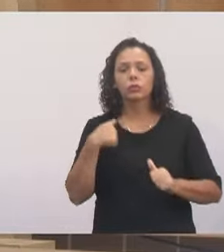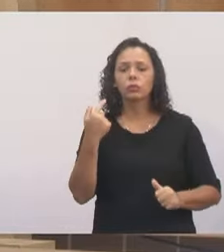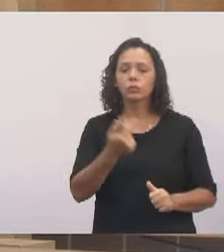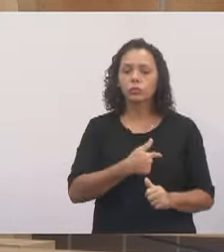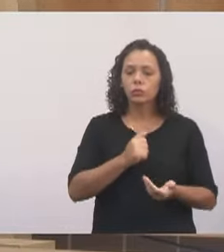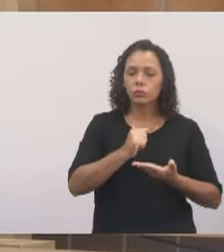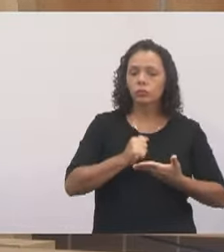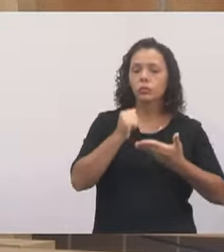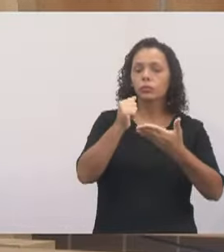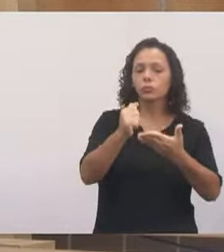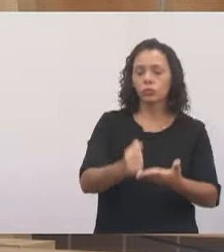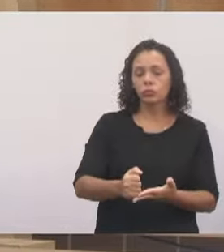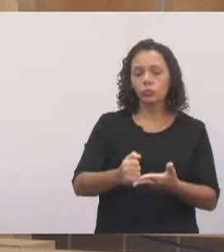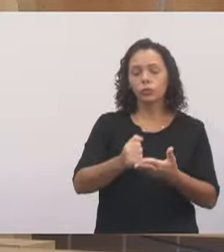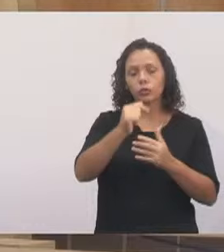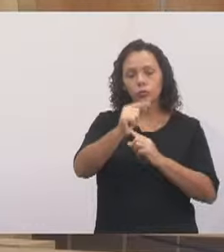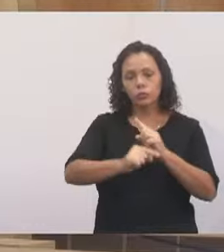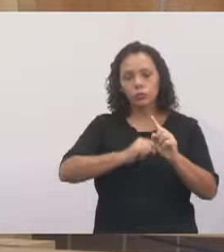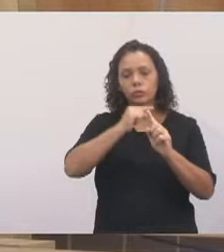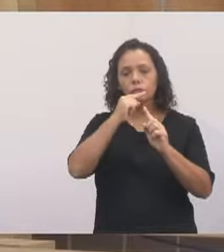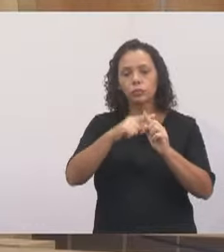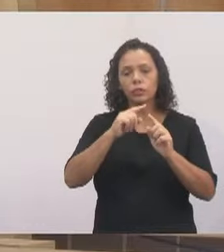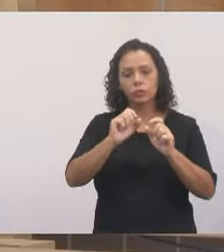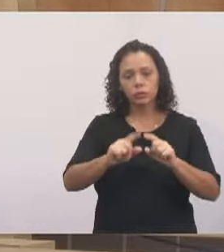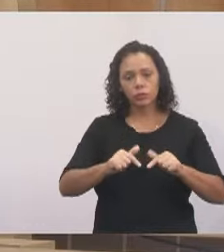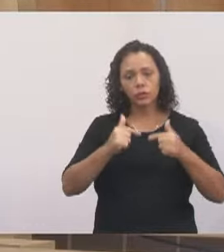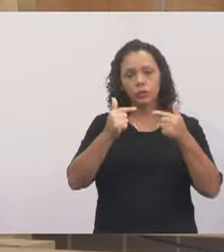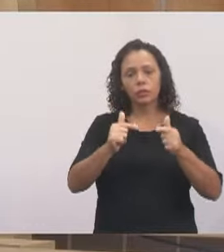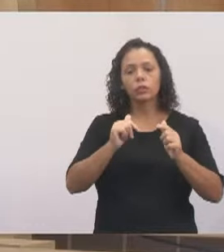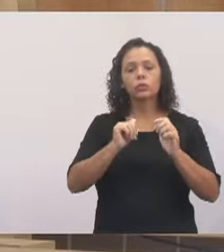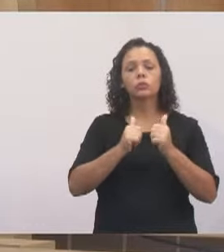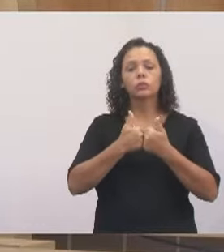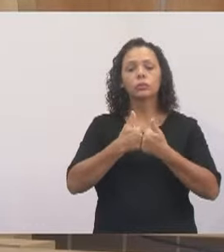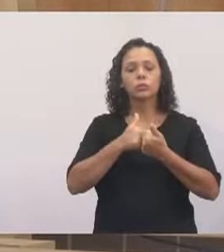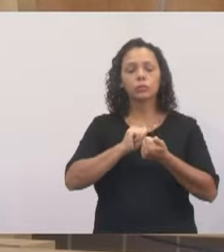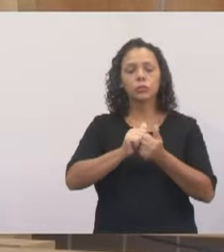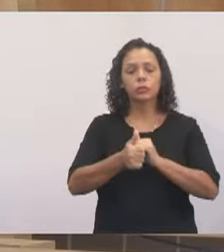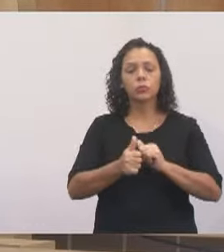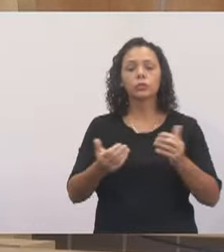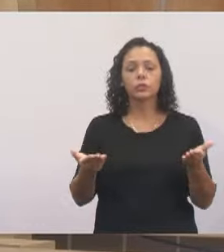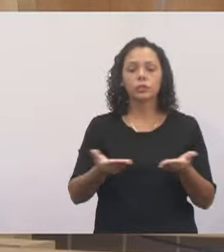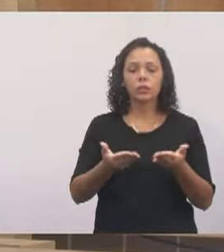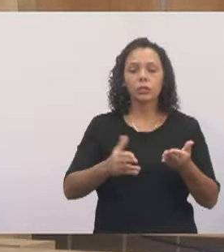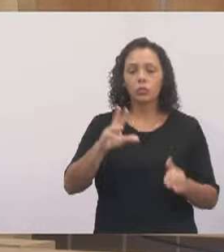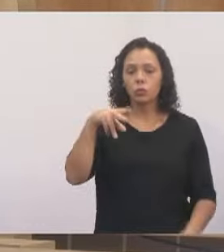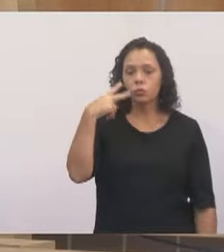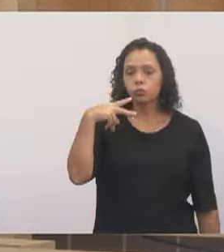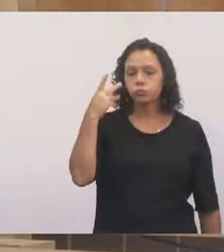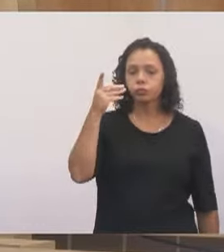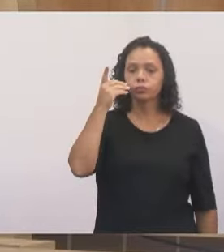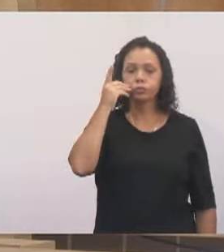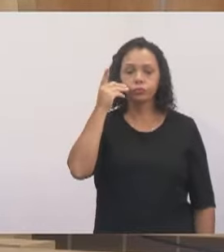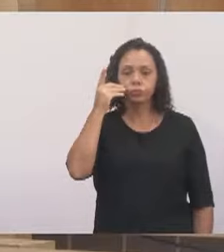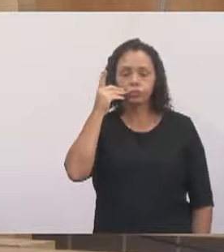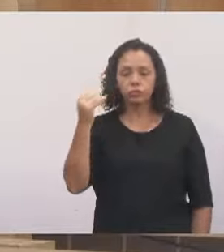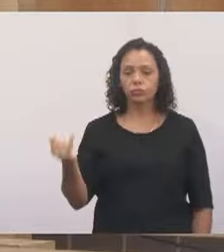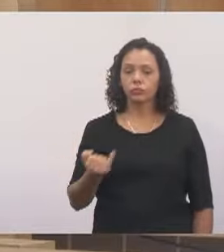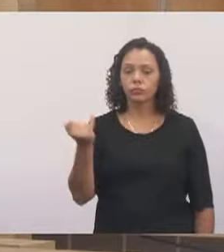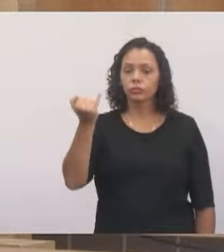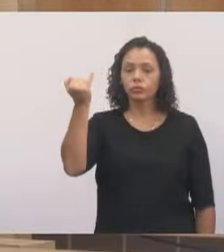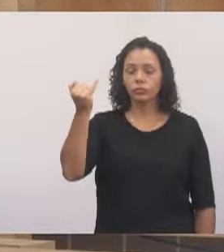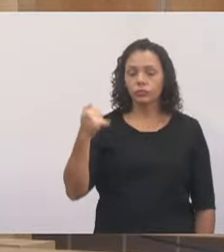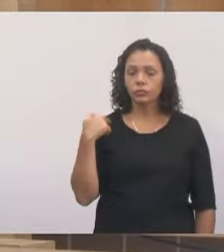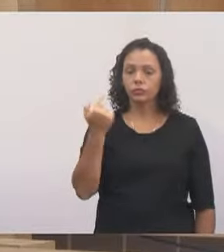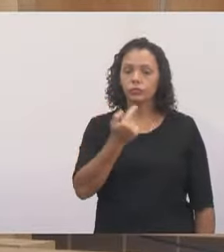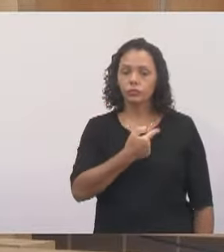ferramenta, né, para somar nessa luta no esporte aqui na nossa cidade. E agora, né, o vereador Dude, da importância que é, né, e